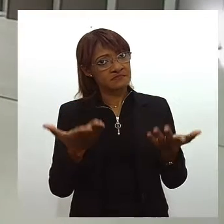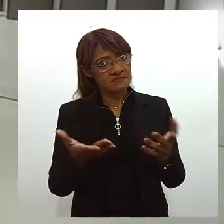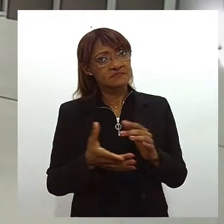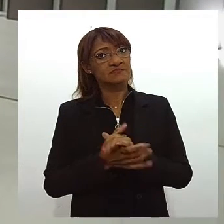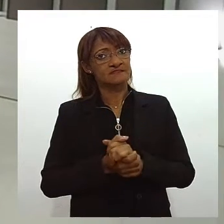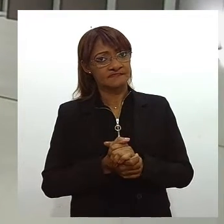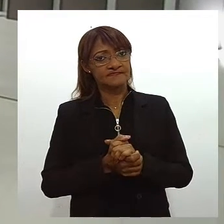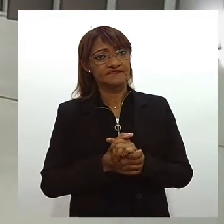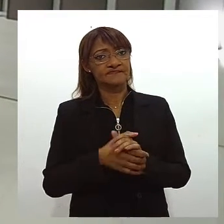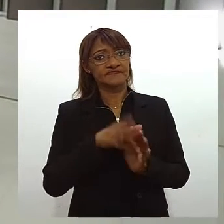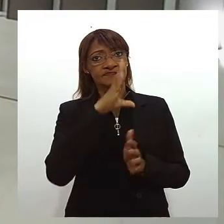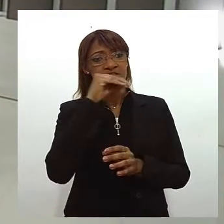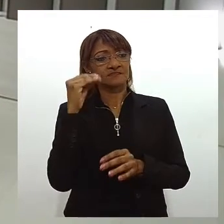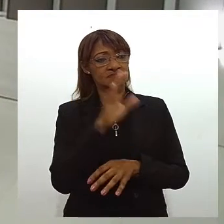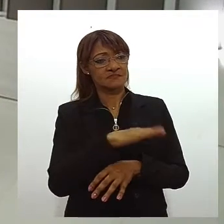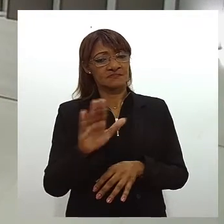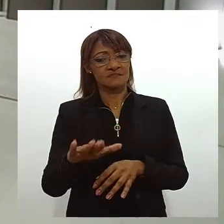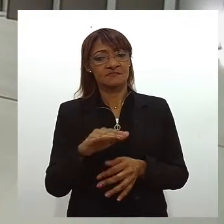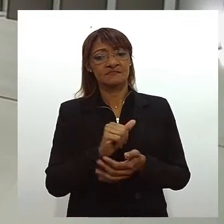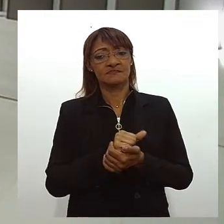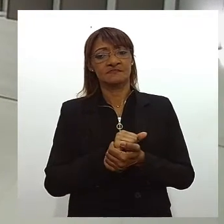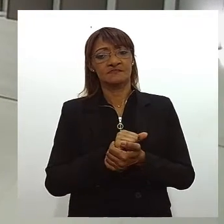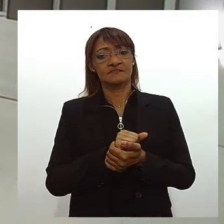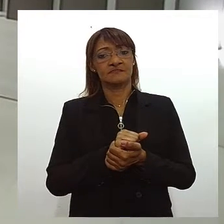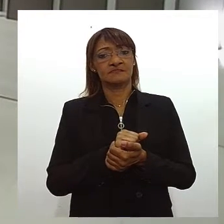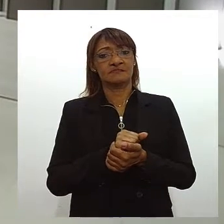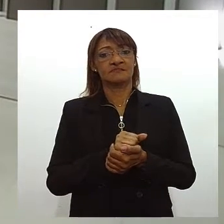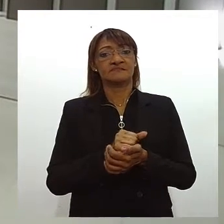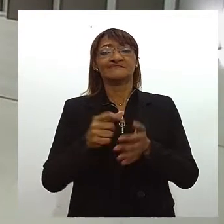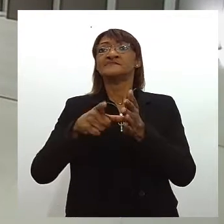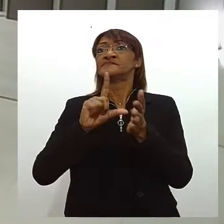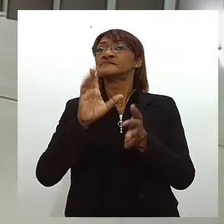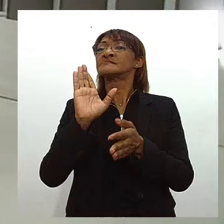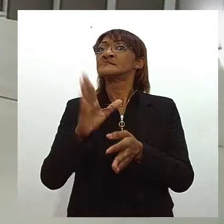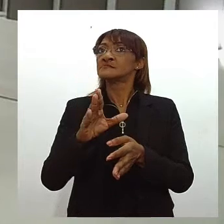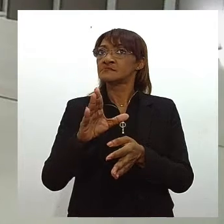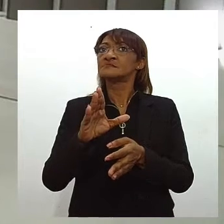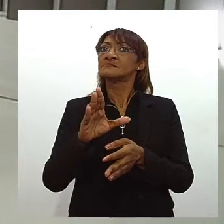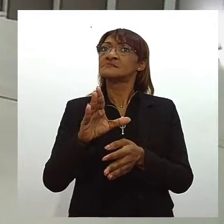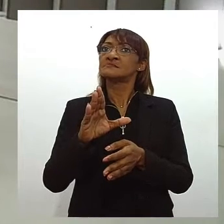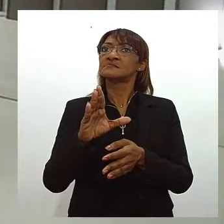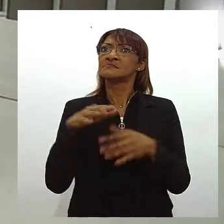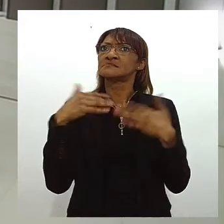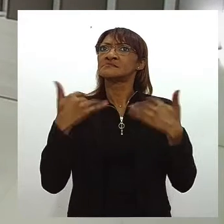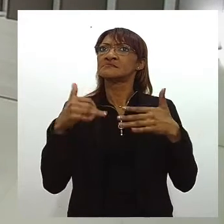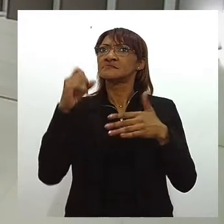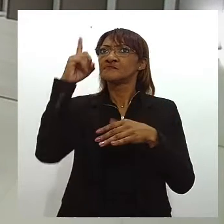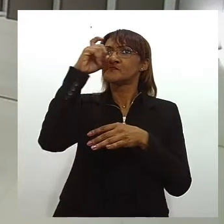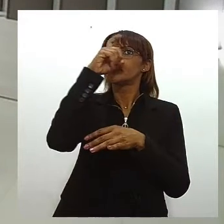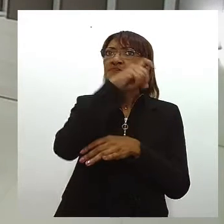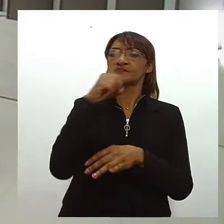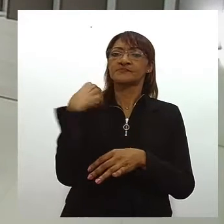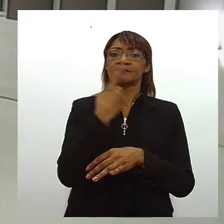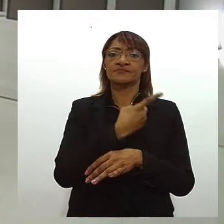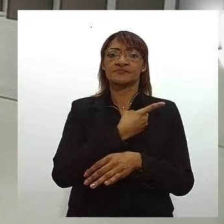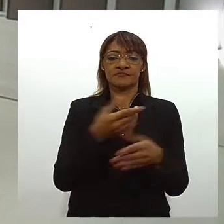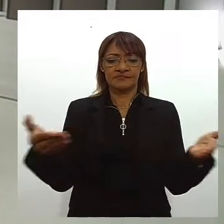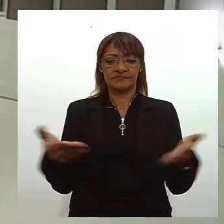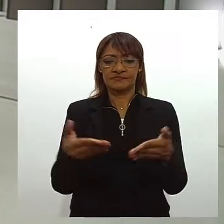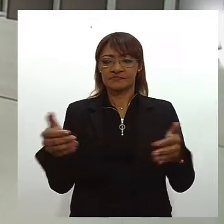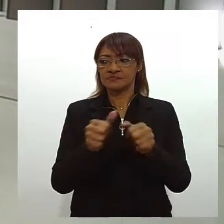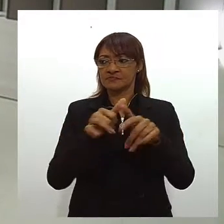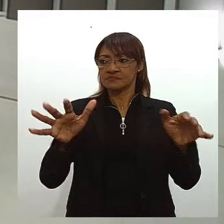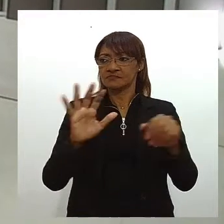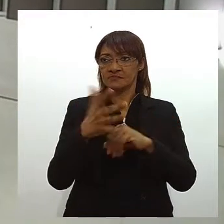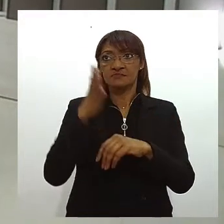crianças e adolescentes, que já era uma realidade muito dura para todos nós, mas que durante a pandemia a gente sabe que isso